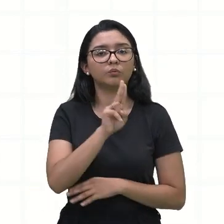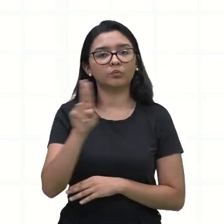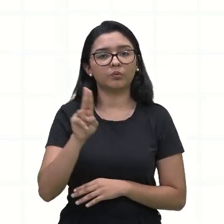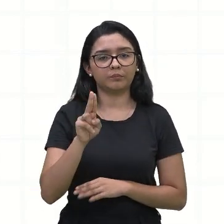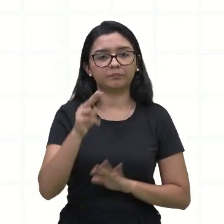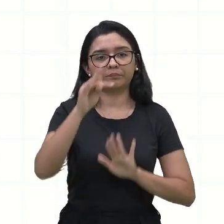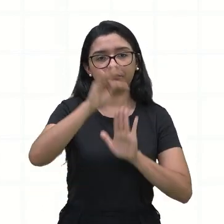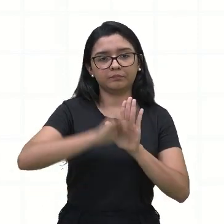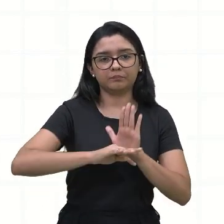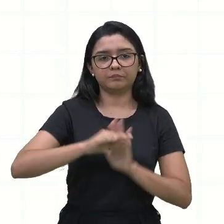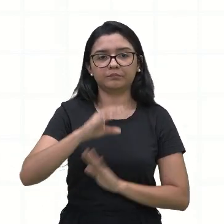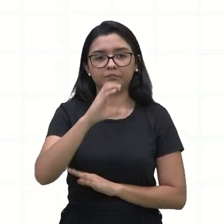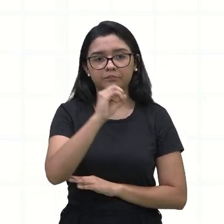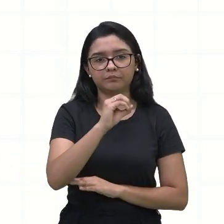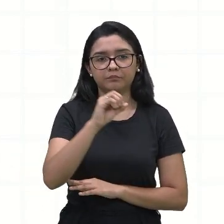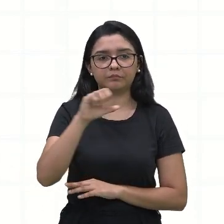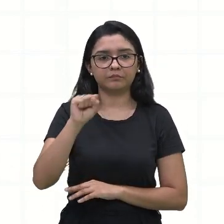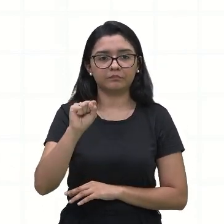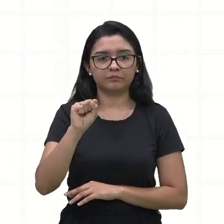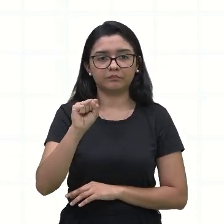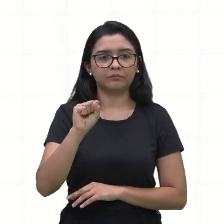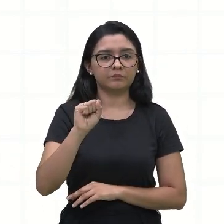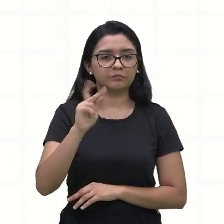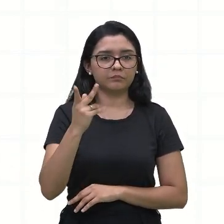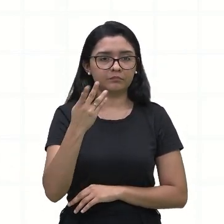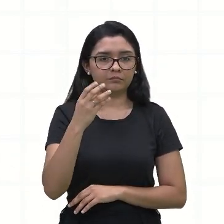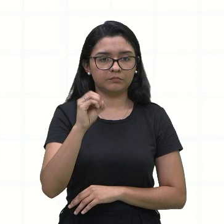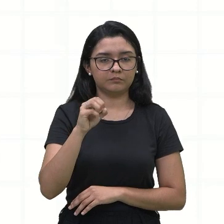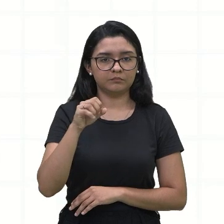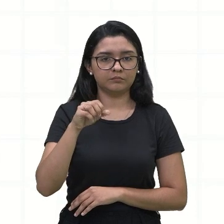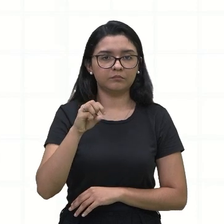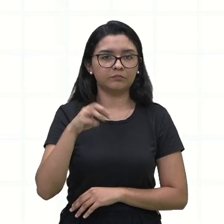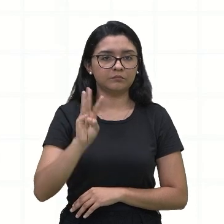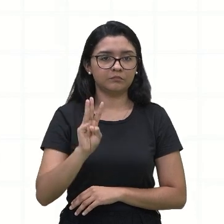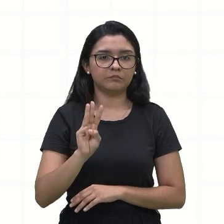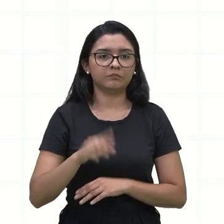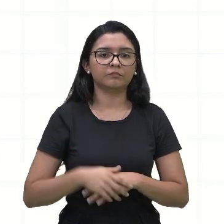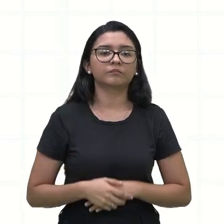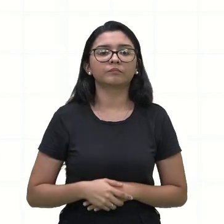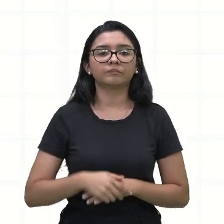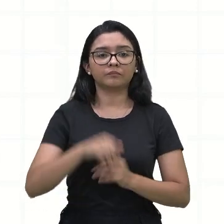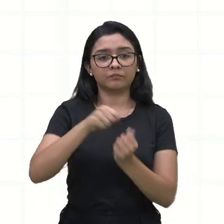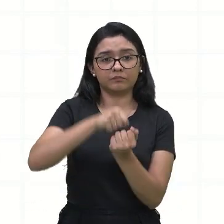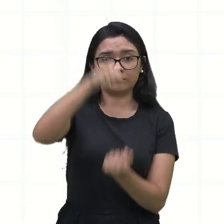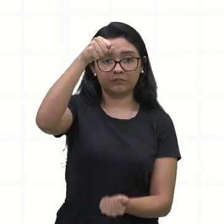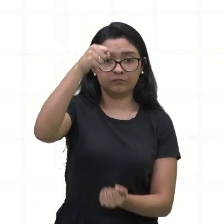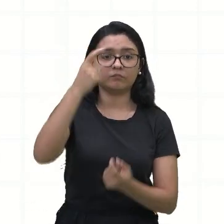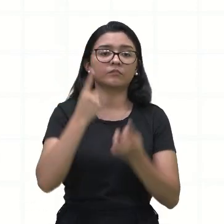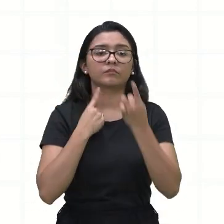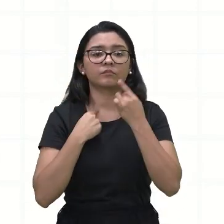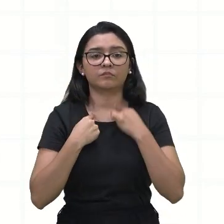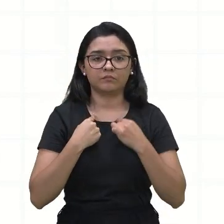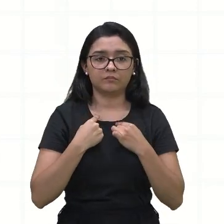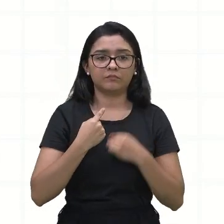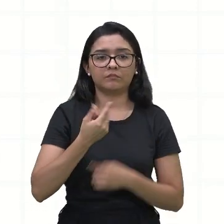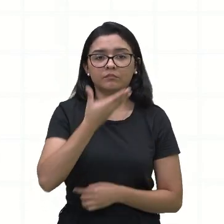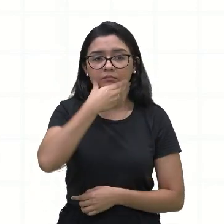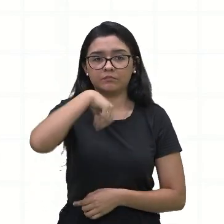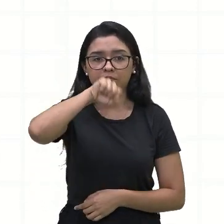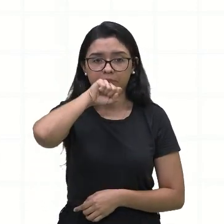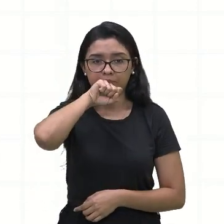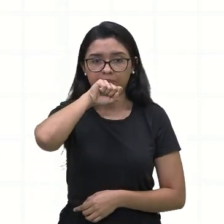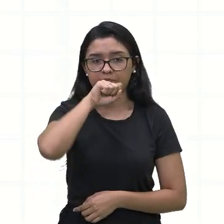show. O cartaz, o desejo, o pai, o